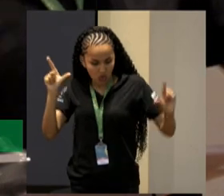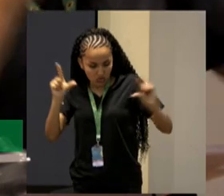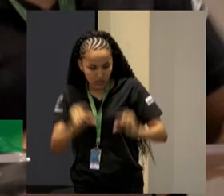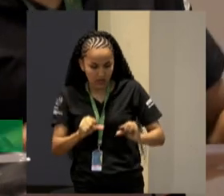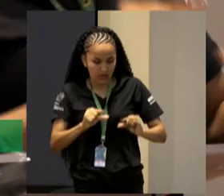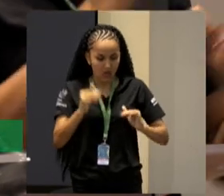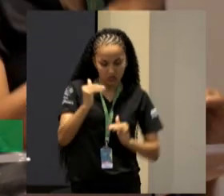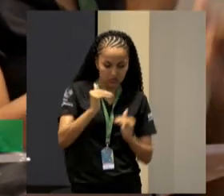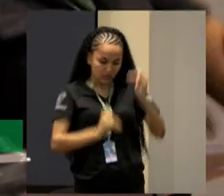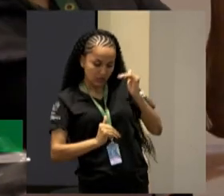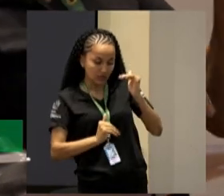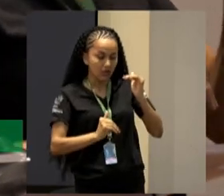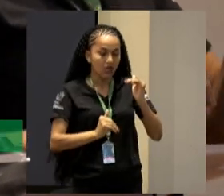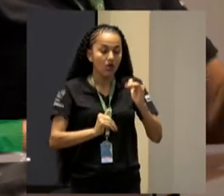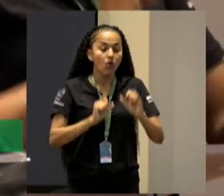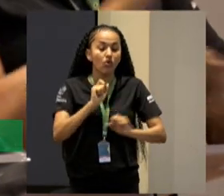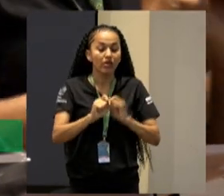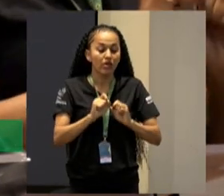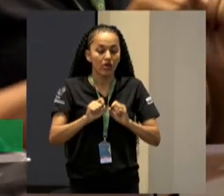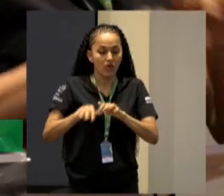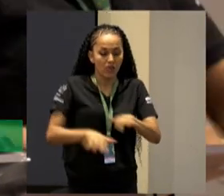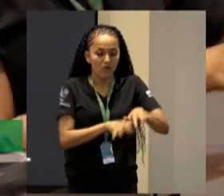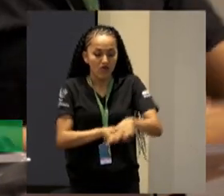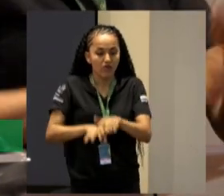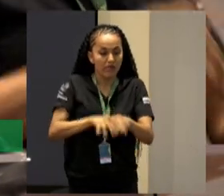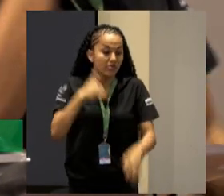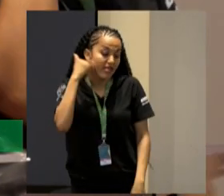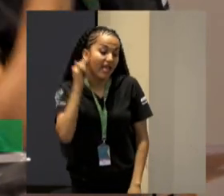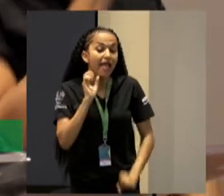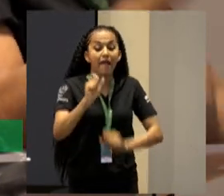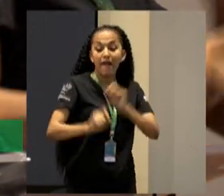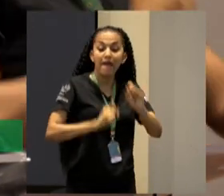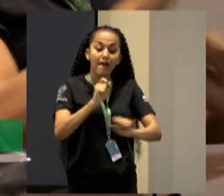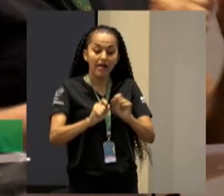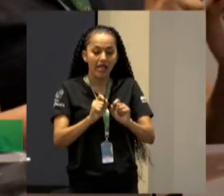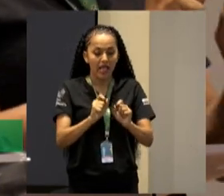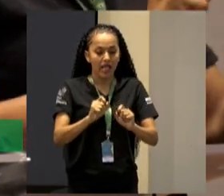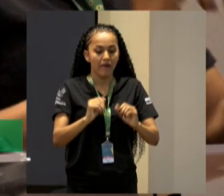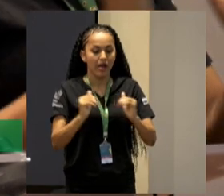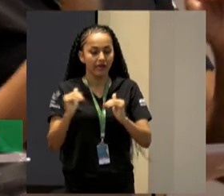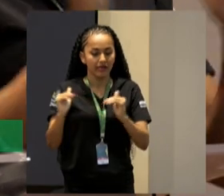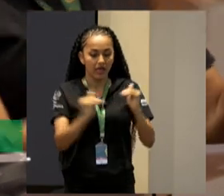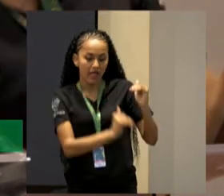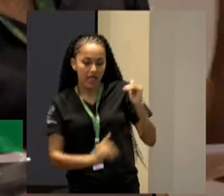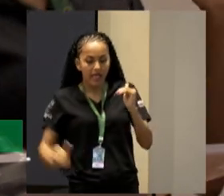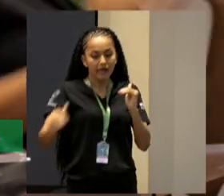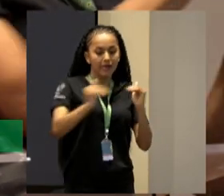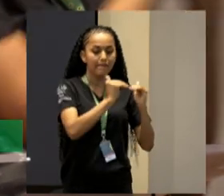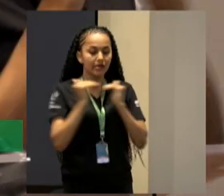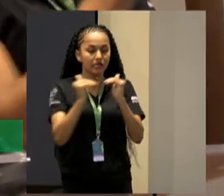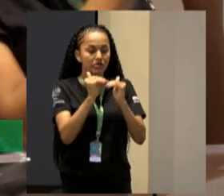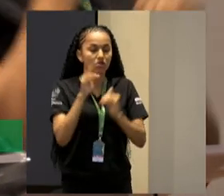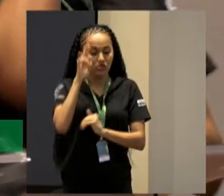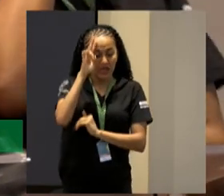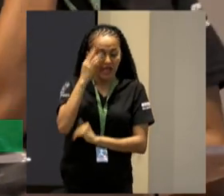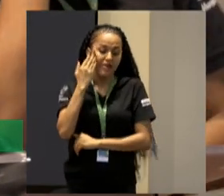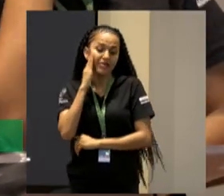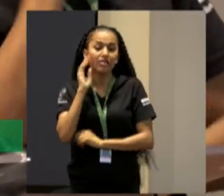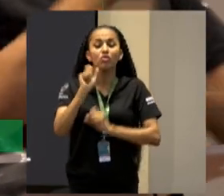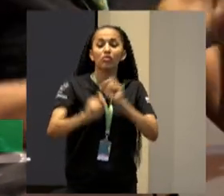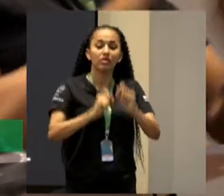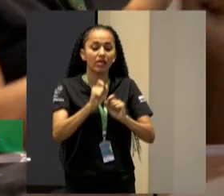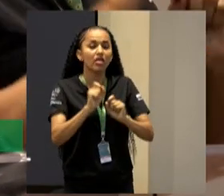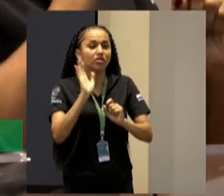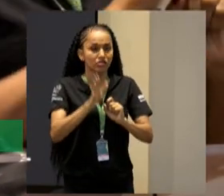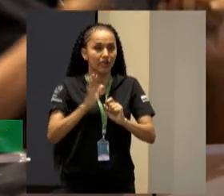ou inferiorizado. O que o movimento negro queria era uma equiparação histórica, entendendo que aquilo que ele já